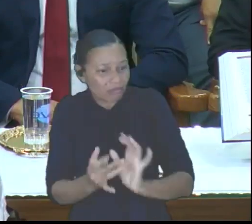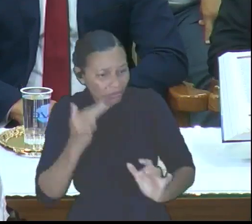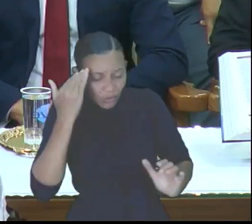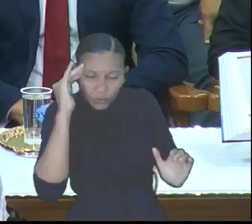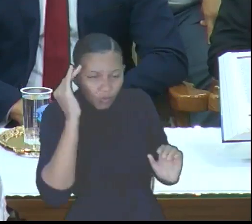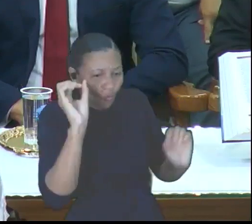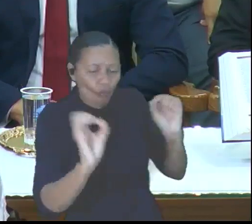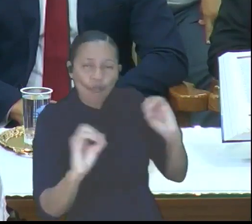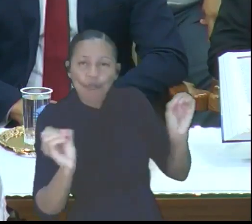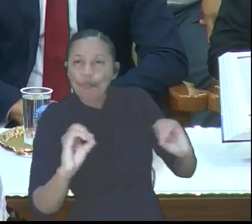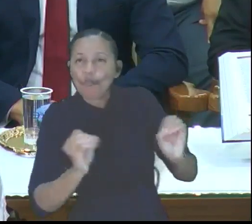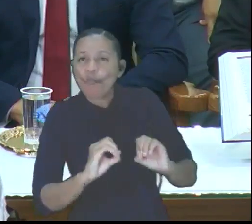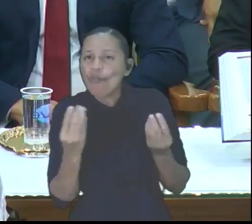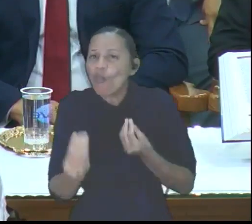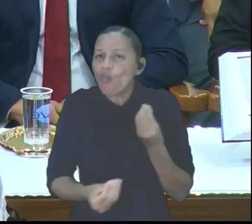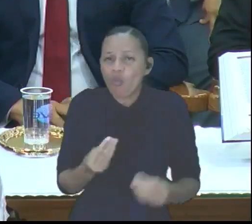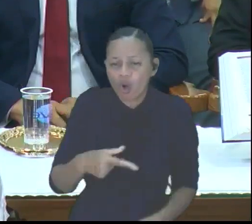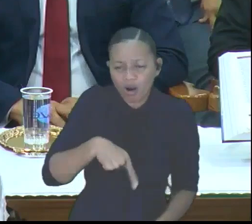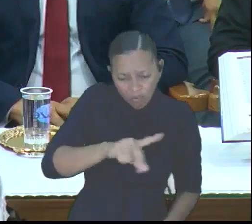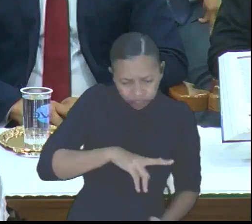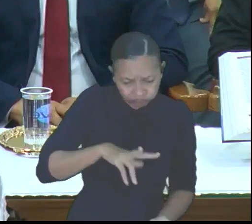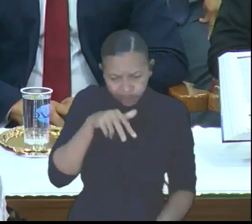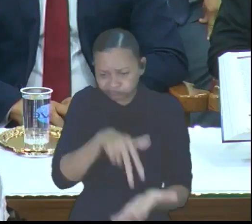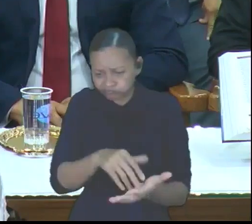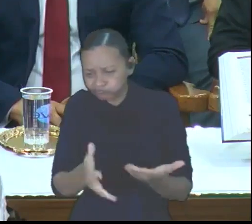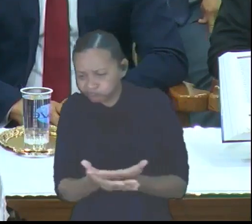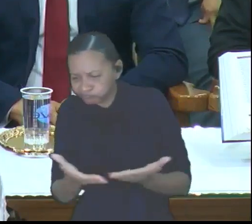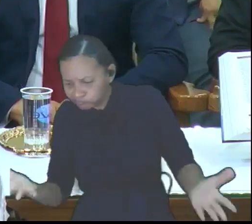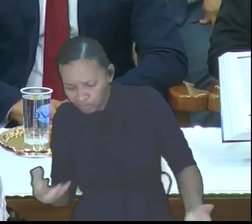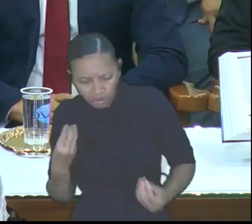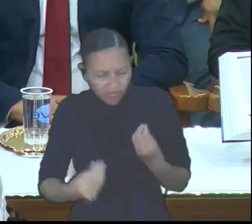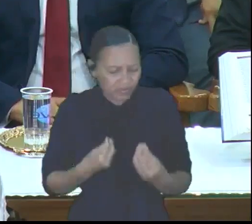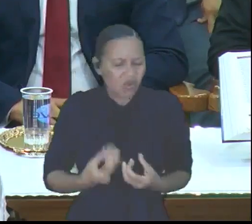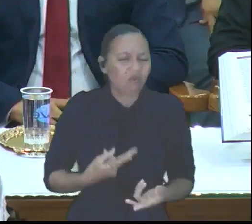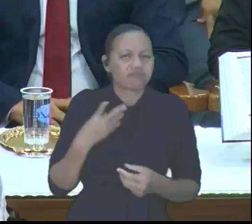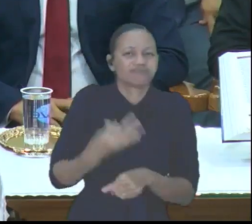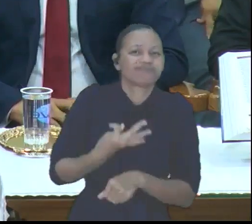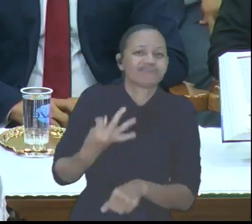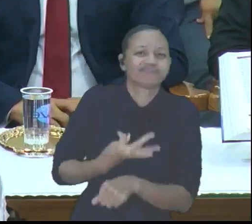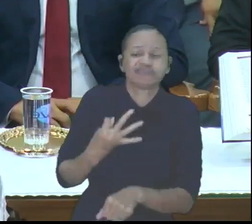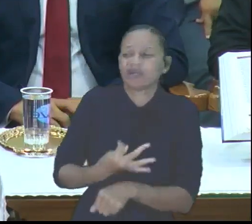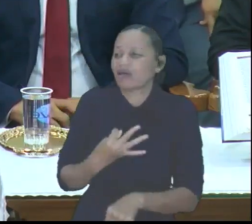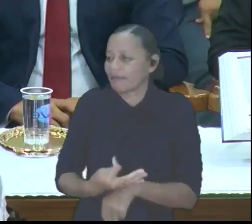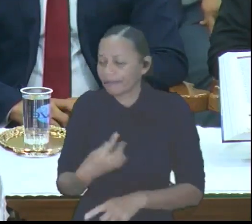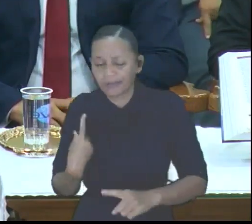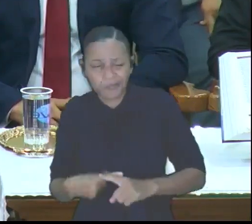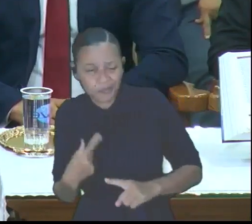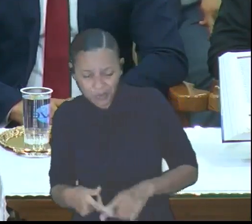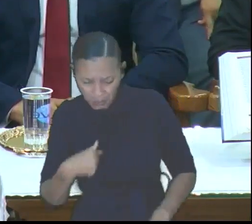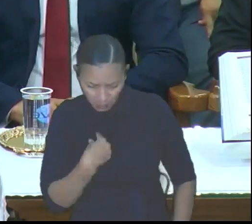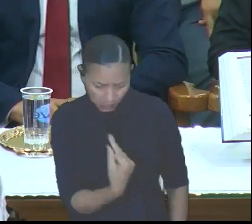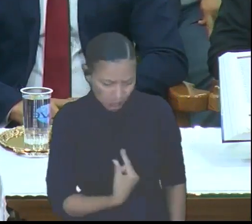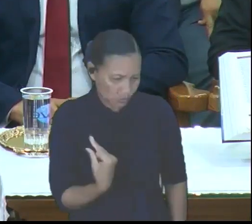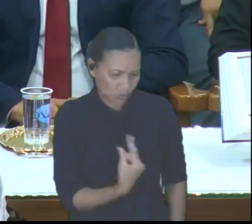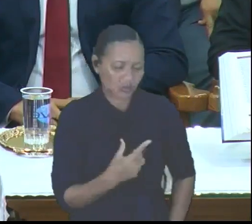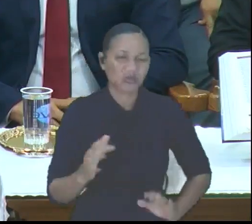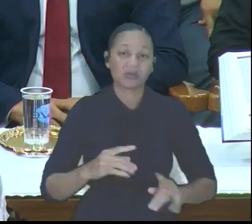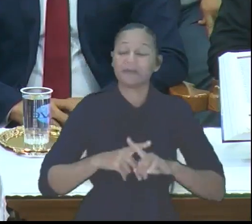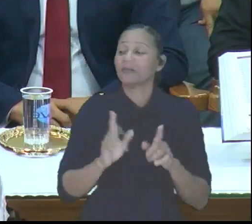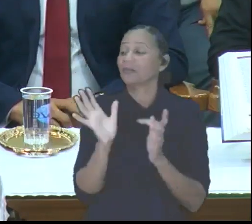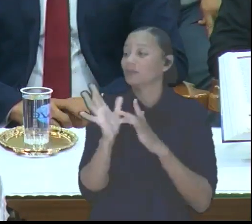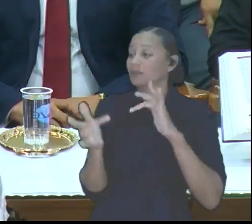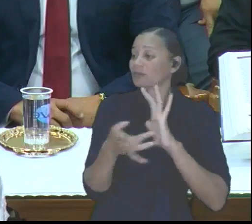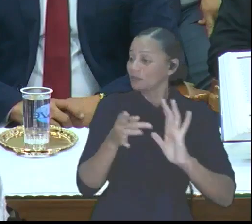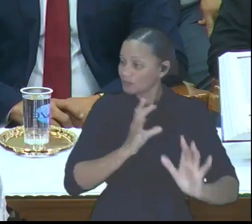dele é aquela: como que você está de pé? Como que você suporta? Você pode dizer: porque não sou eu, mas é